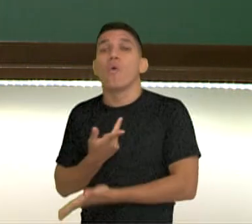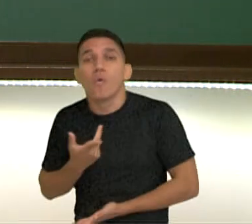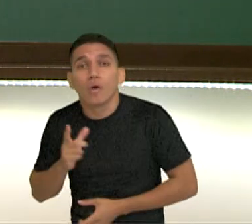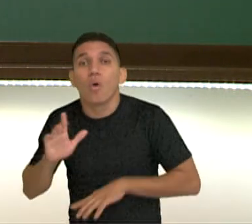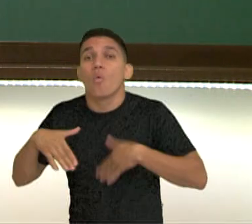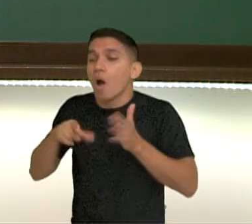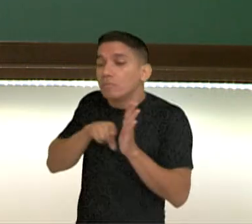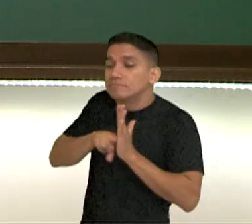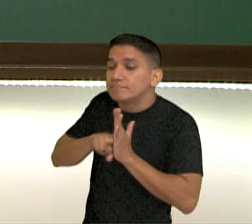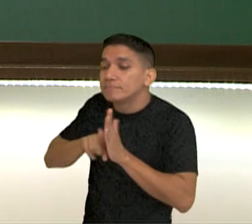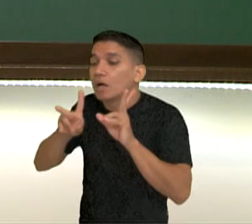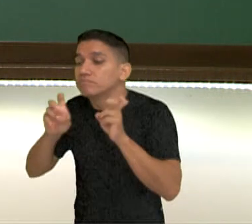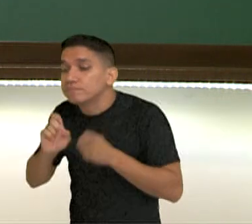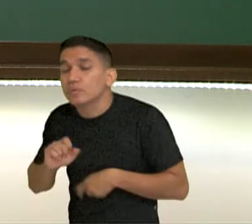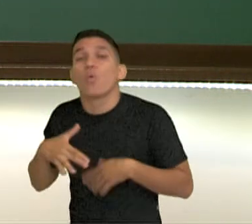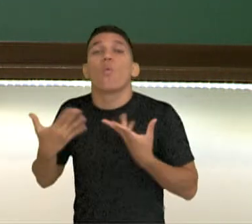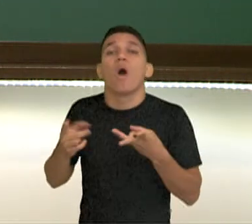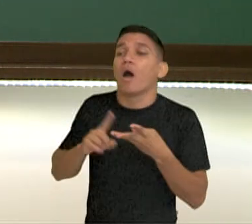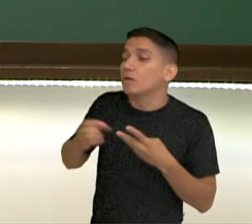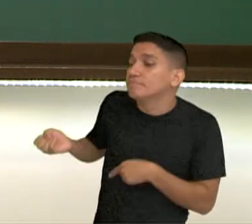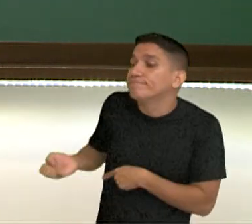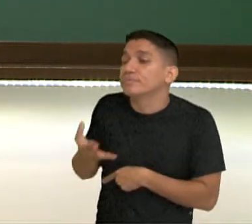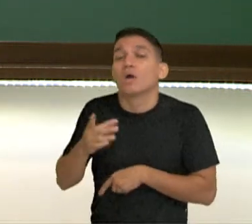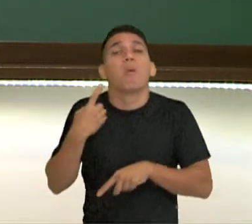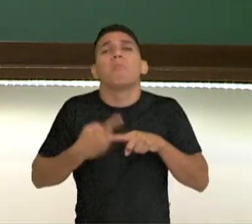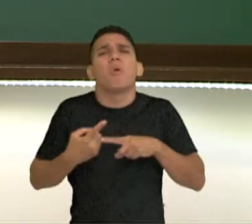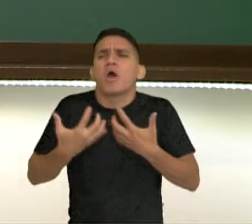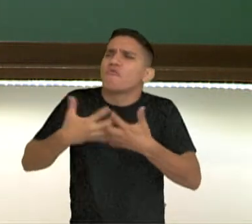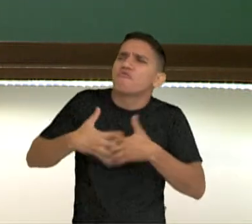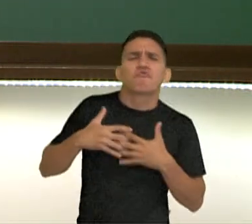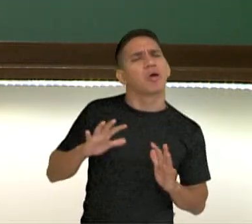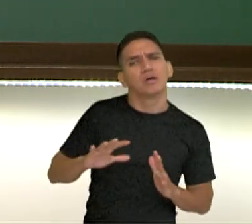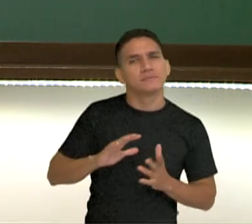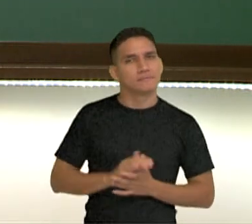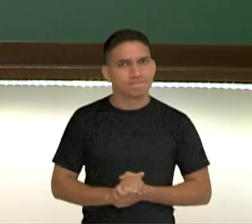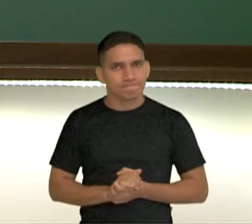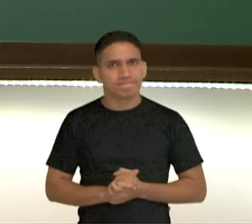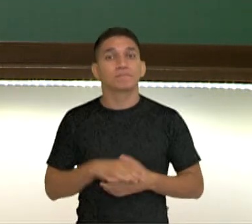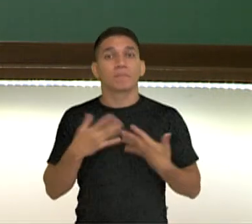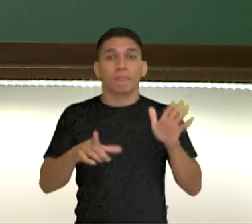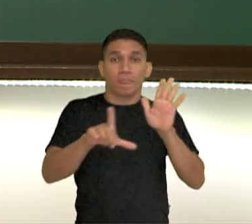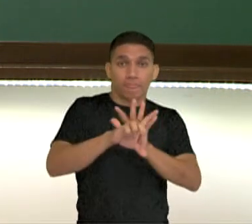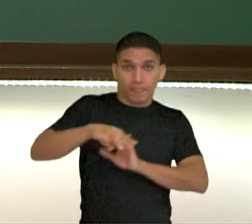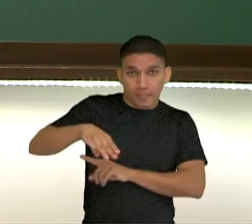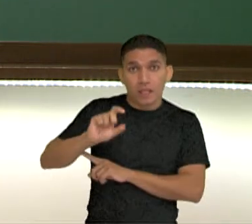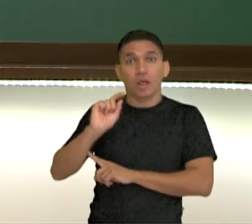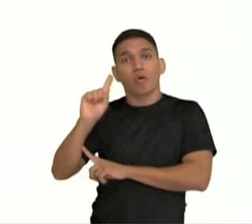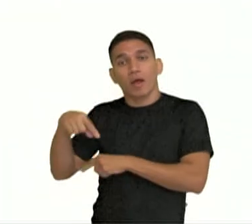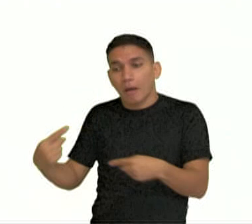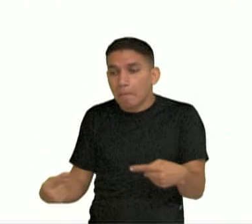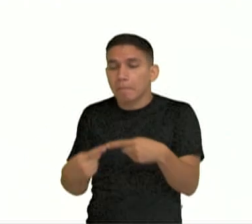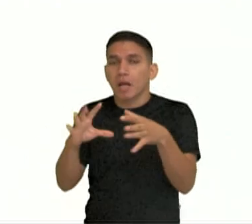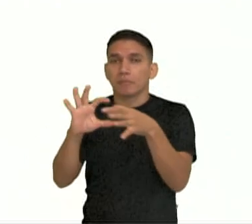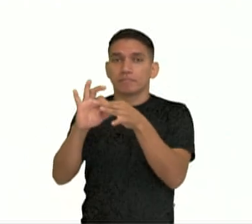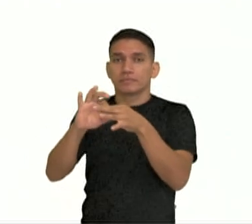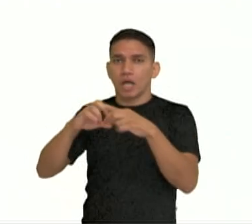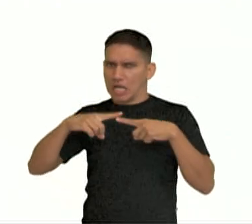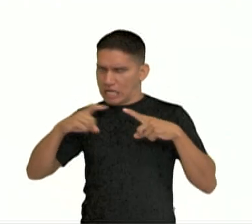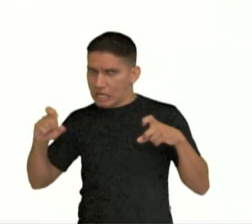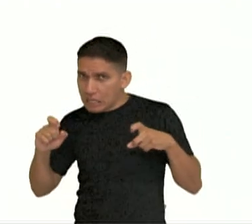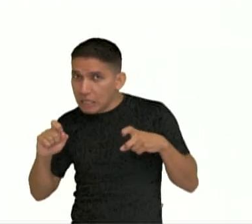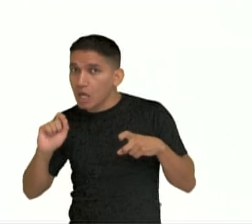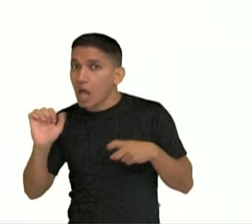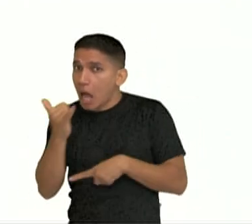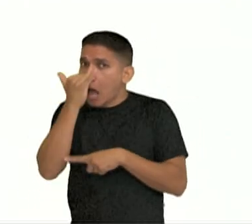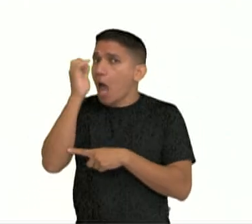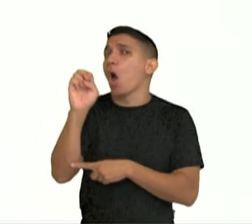feitas, quais novidades, porque as coisas funcionam como funcionam. As leis de Murphy são baseadas na ciência, obra do